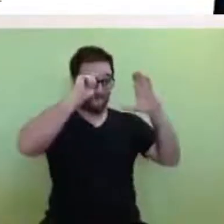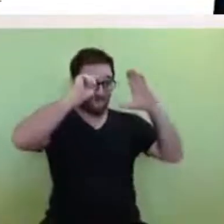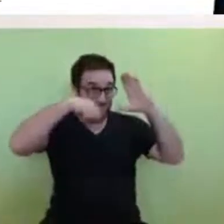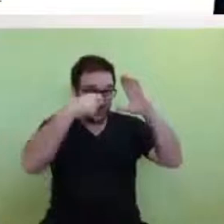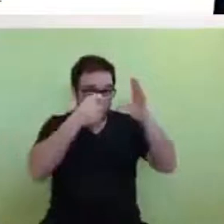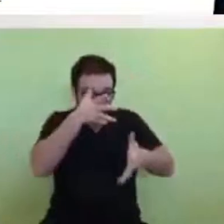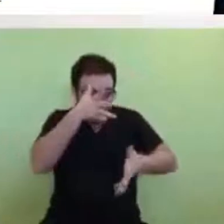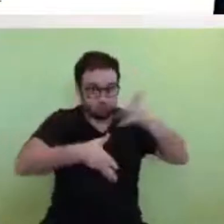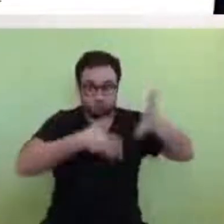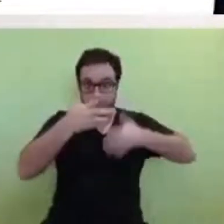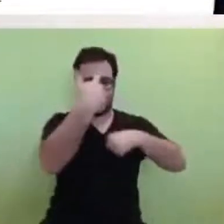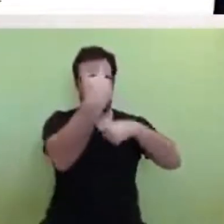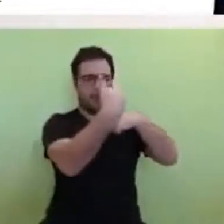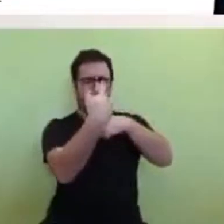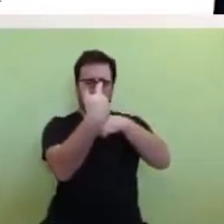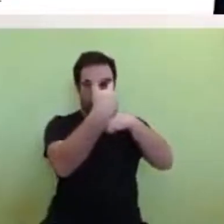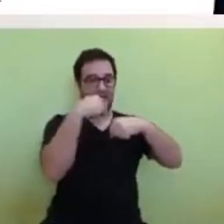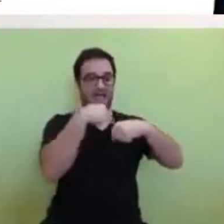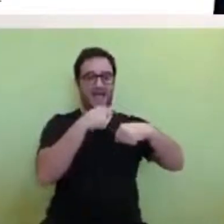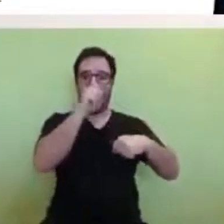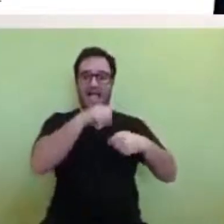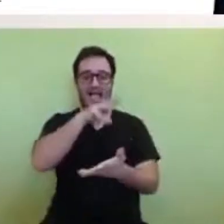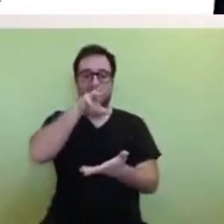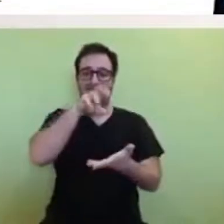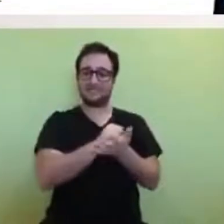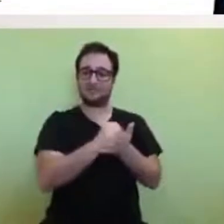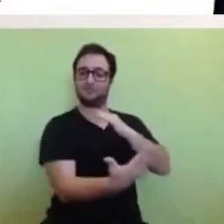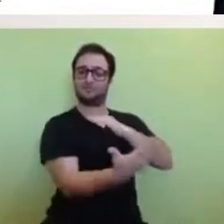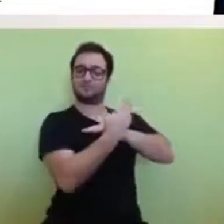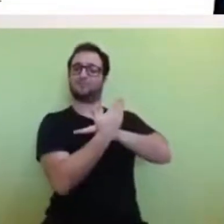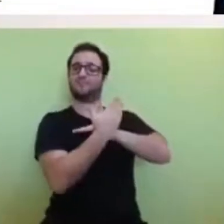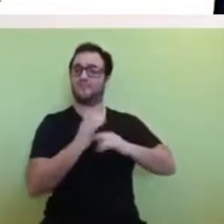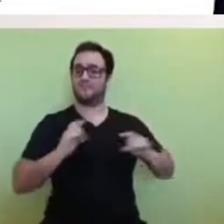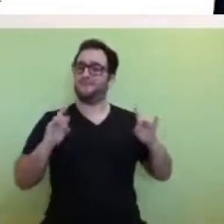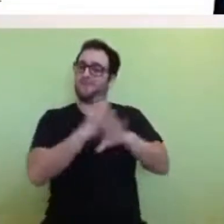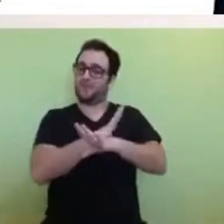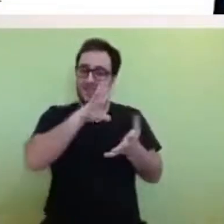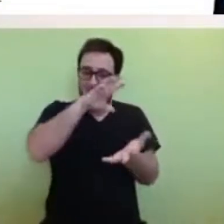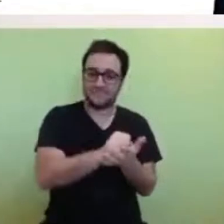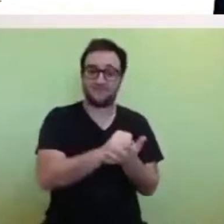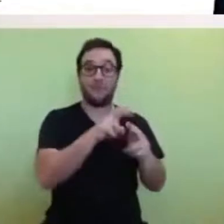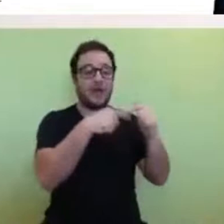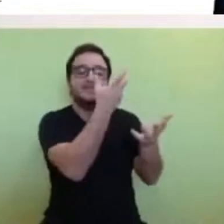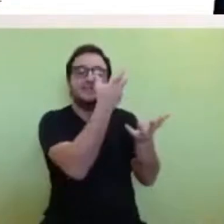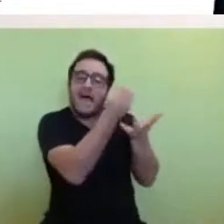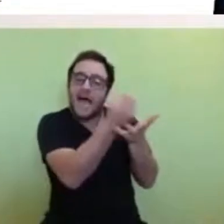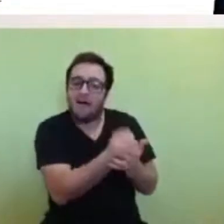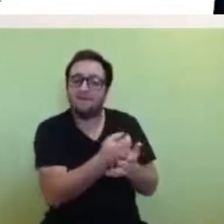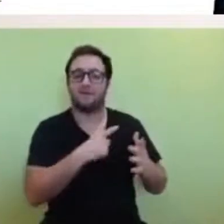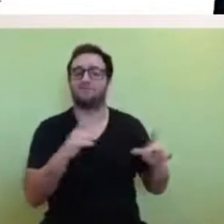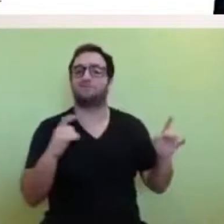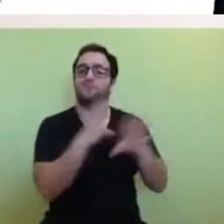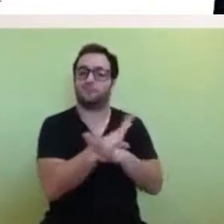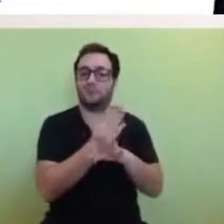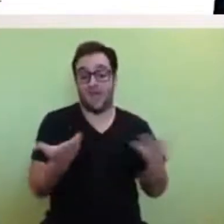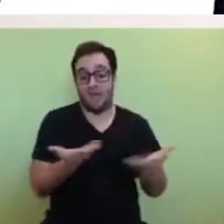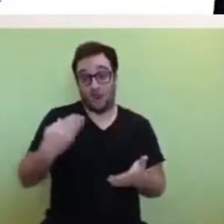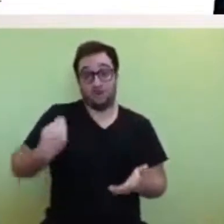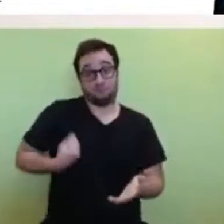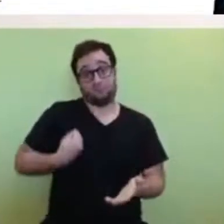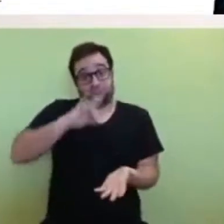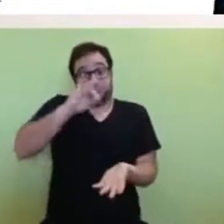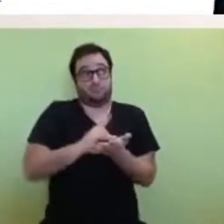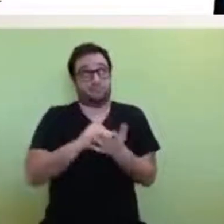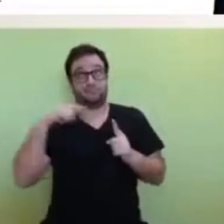que nós conseguimos passar por meio da língua de sinais, por meio da nossa sinalização, vai estar presente no vídeo, de fato. Todas as